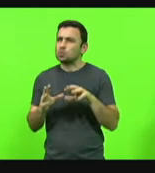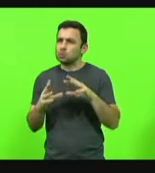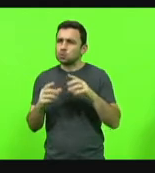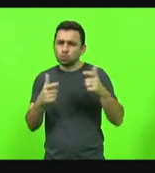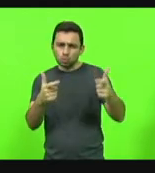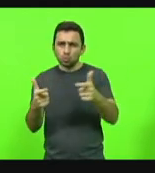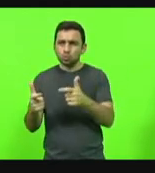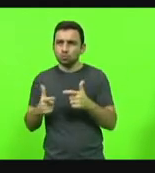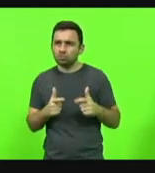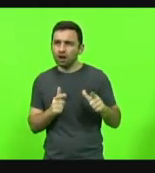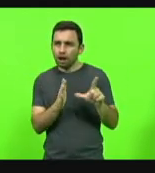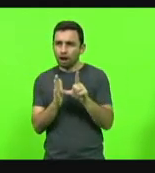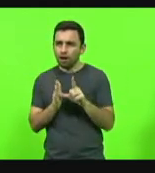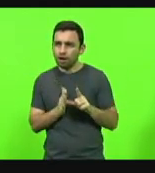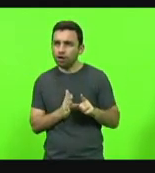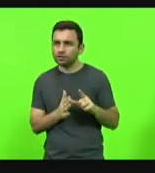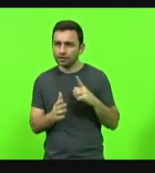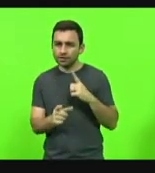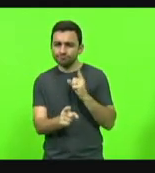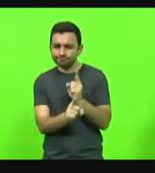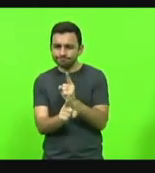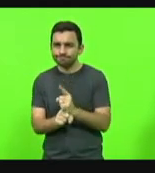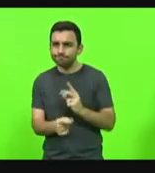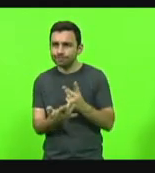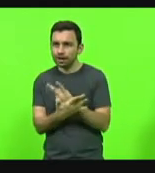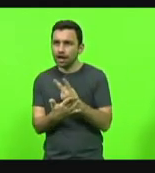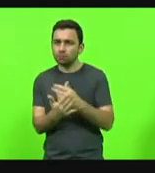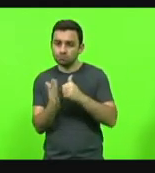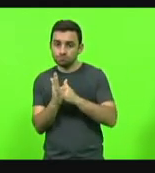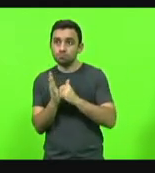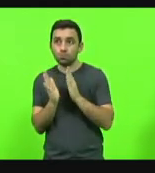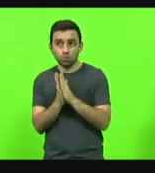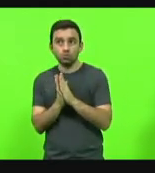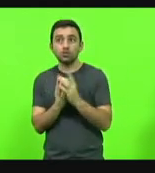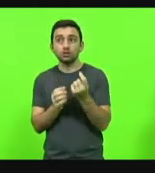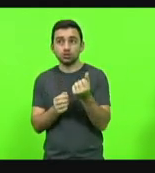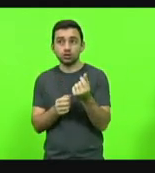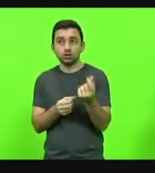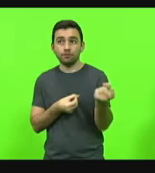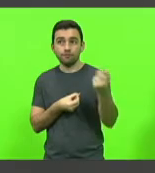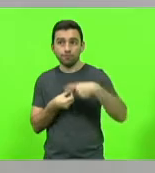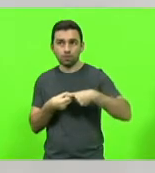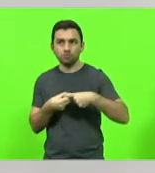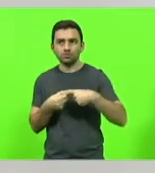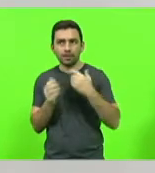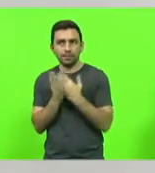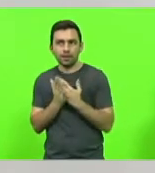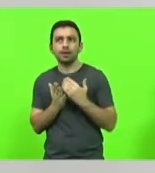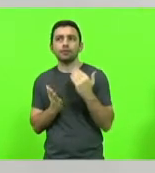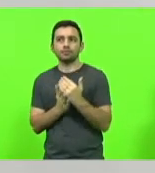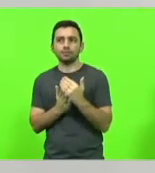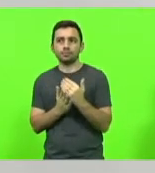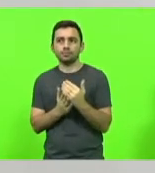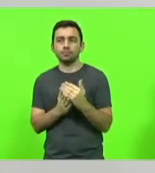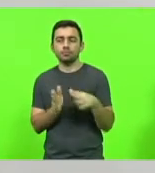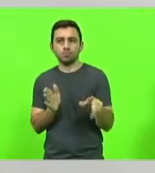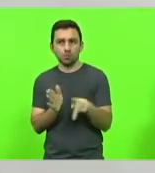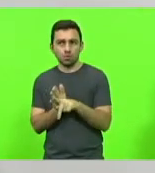estabelecimentos que onde foi reconhecido fraude foram multados e esse dinheiro retornou, então arrecadou muito mais para os